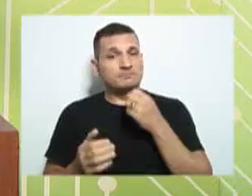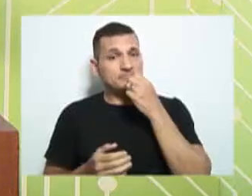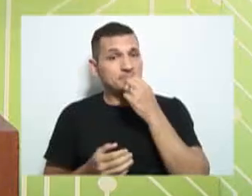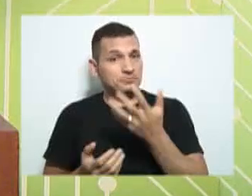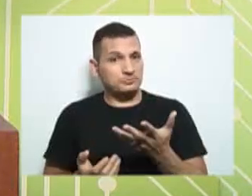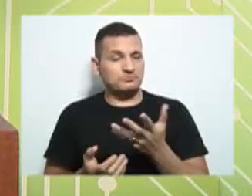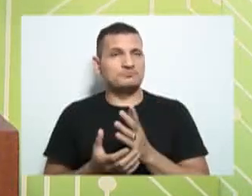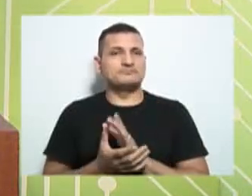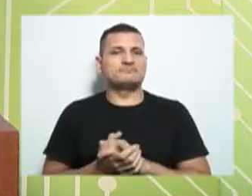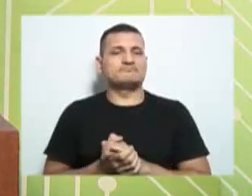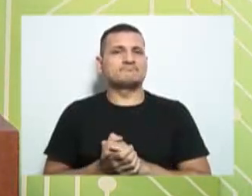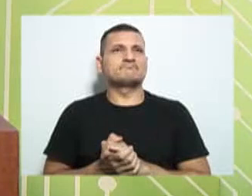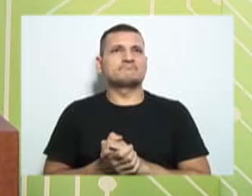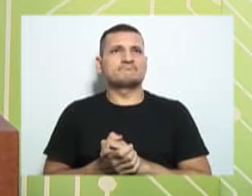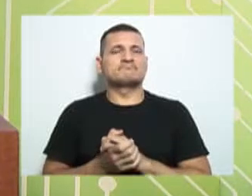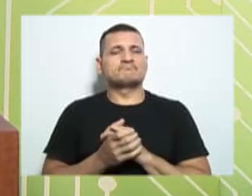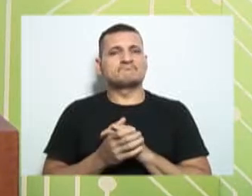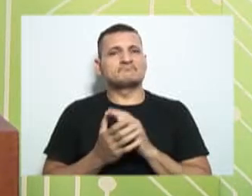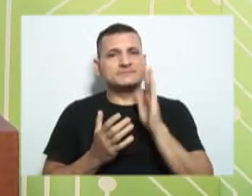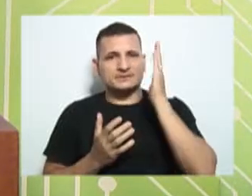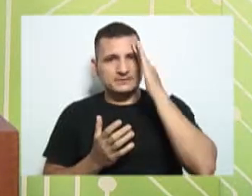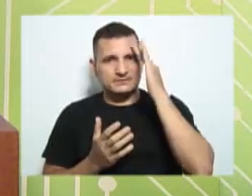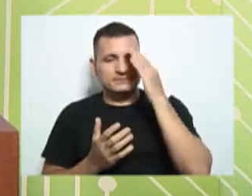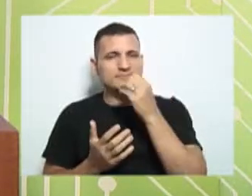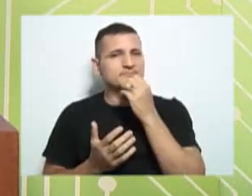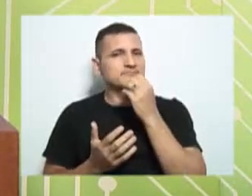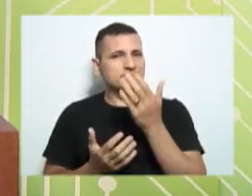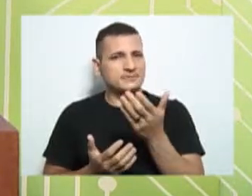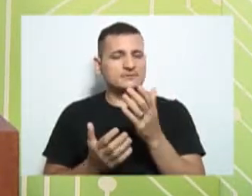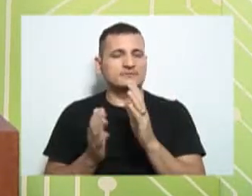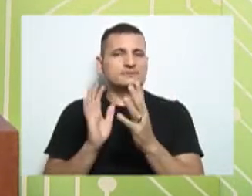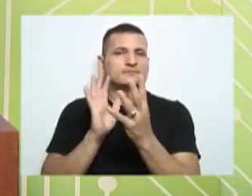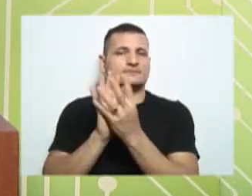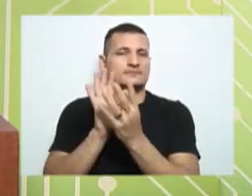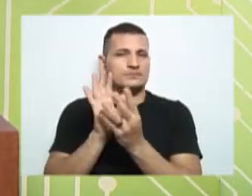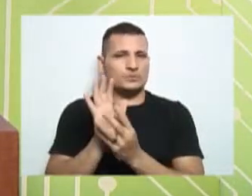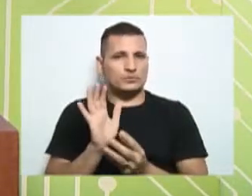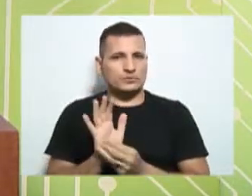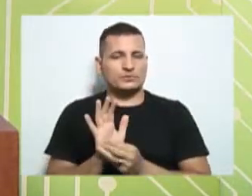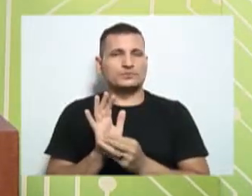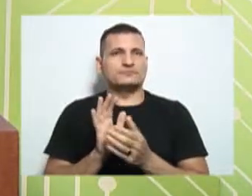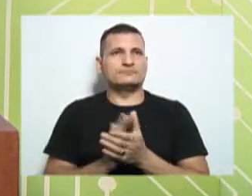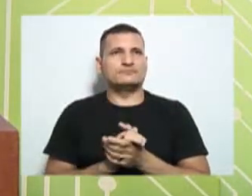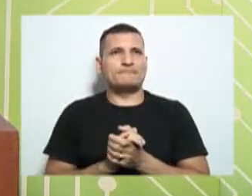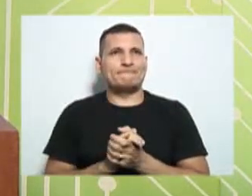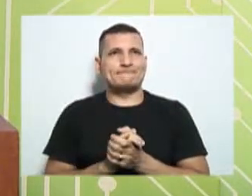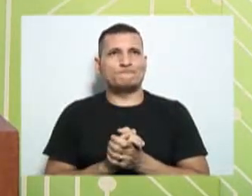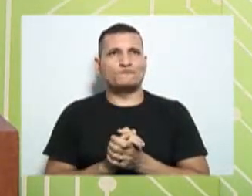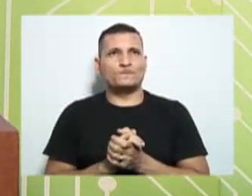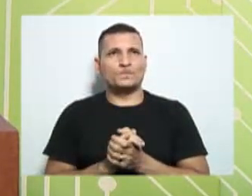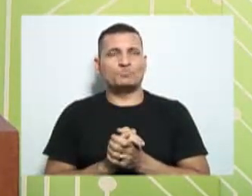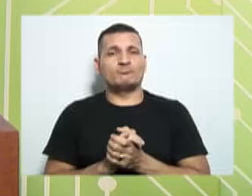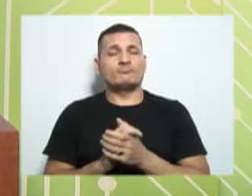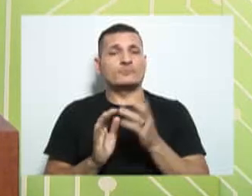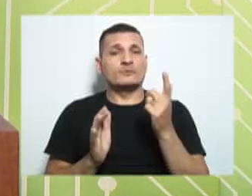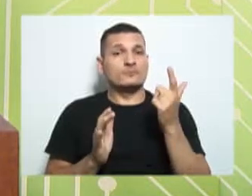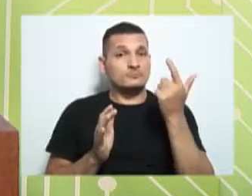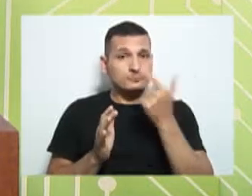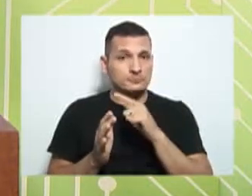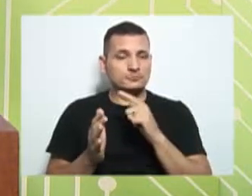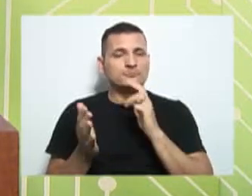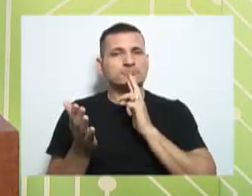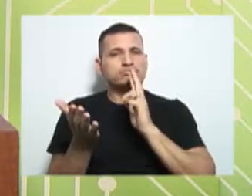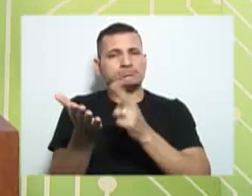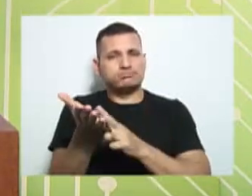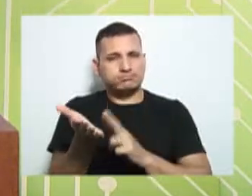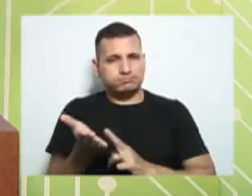já entenderam bem o conteúdo, né? E que conseguiram colocar isso diante da atividade que foi